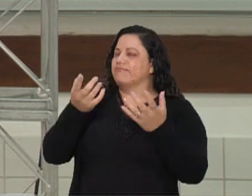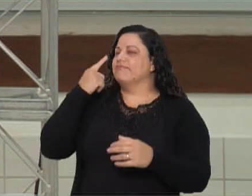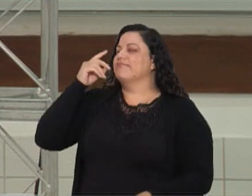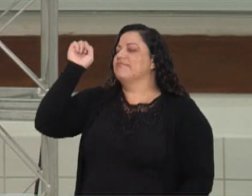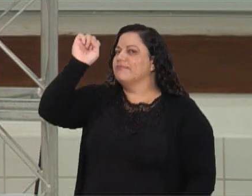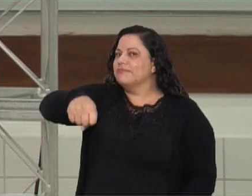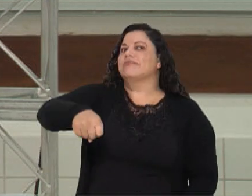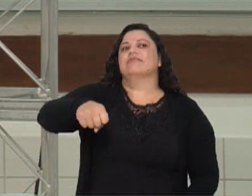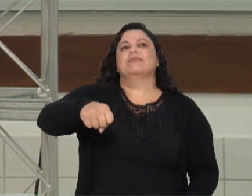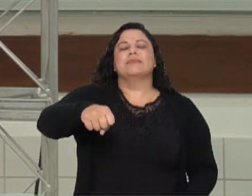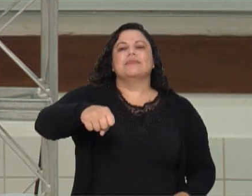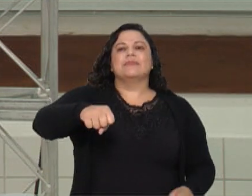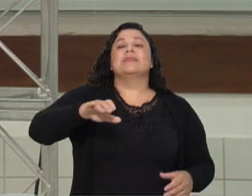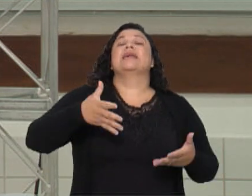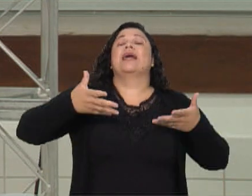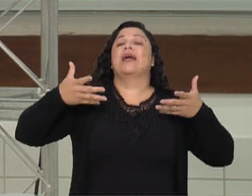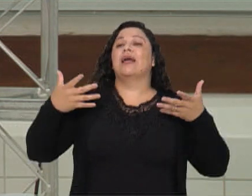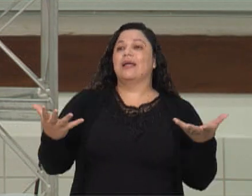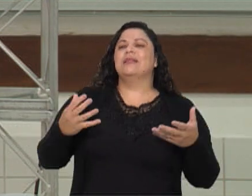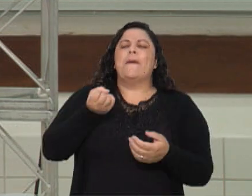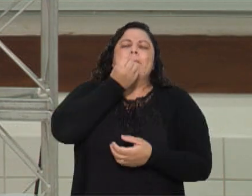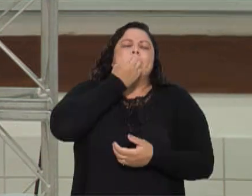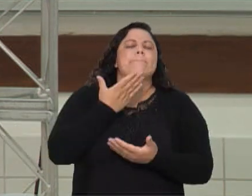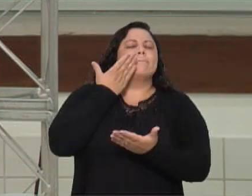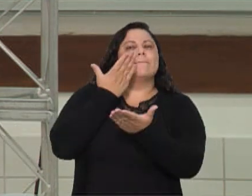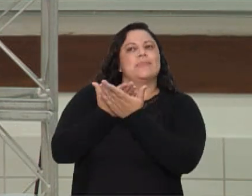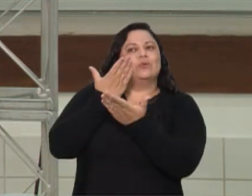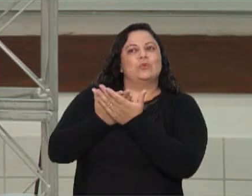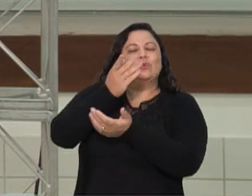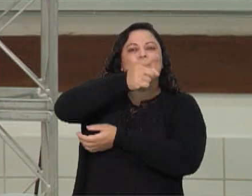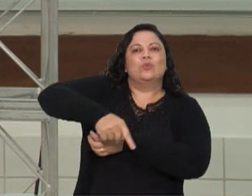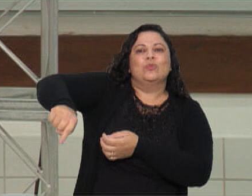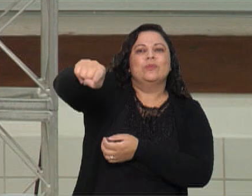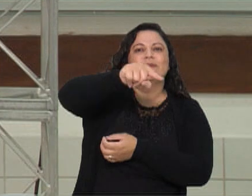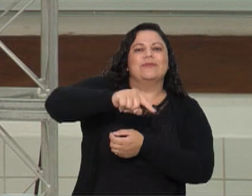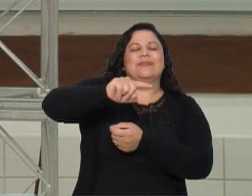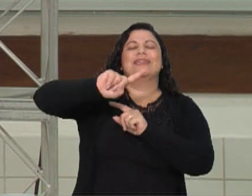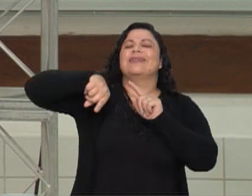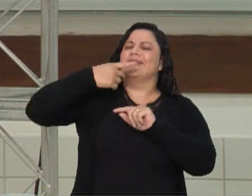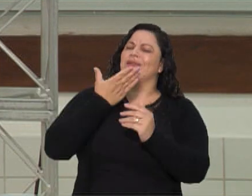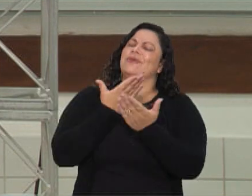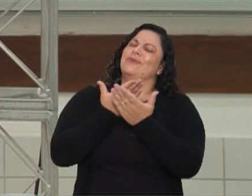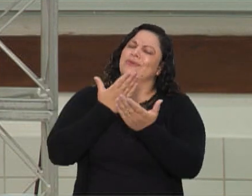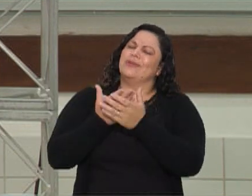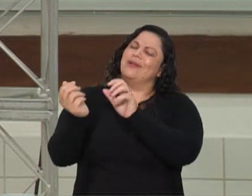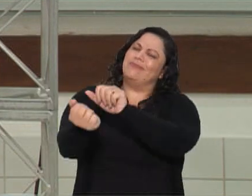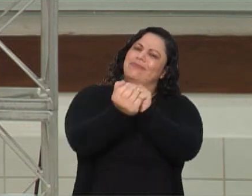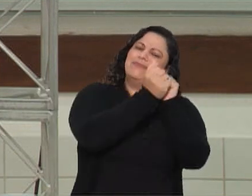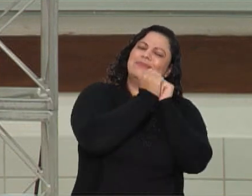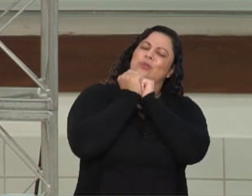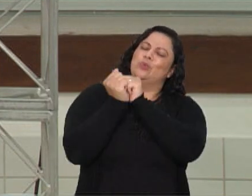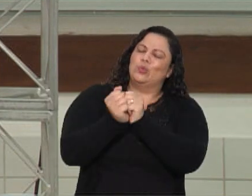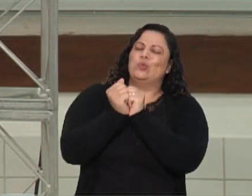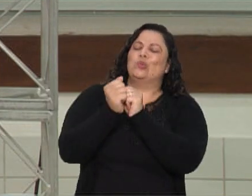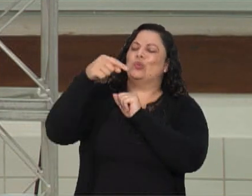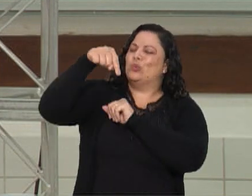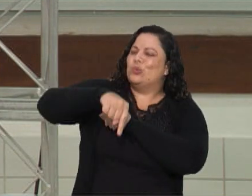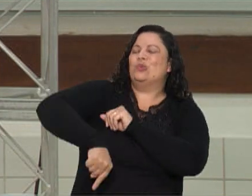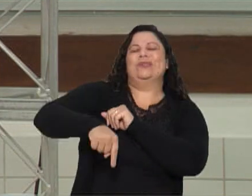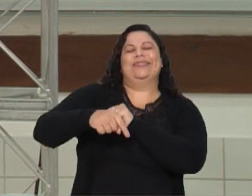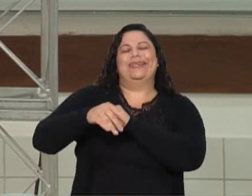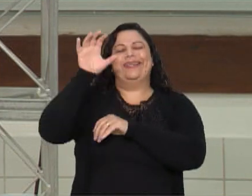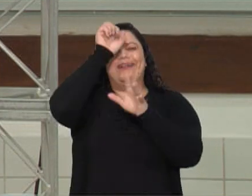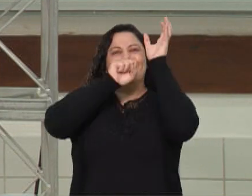Então tá. Então olha só, bons estudos para vocês e na próxima aula a gente está juntinho aqui para saber um pouquinho mais